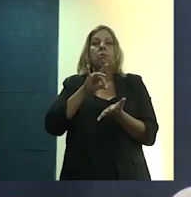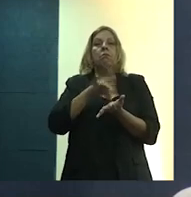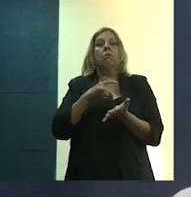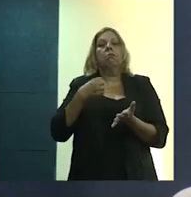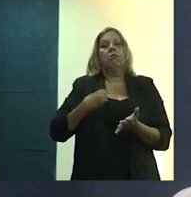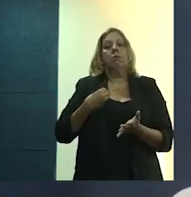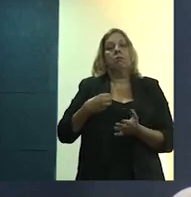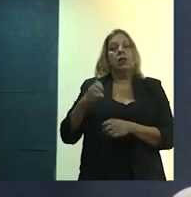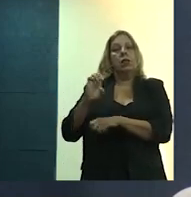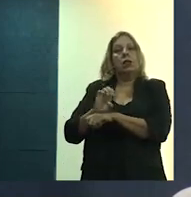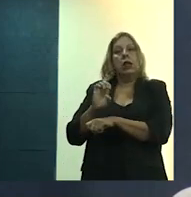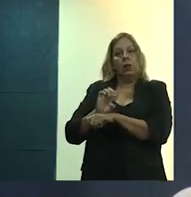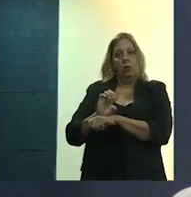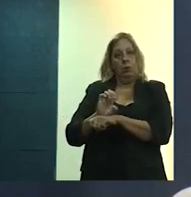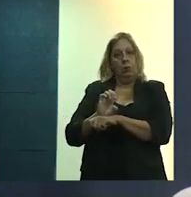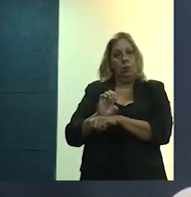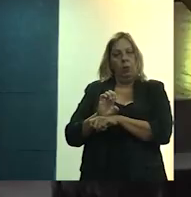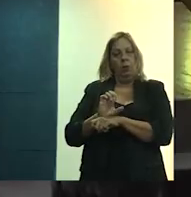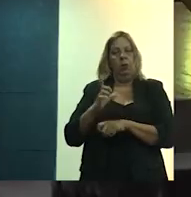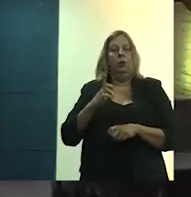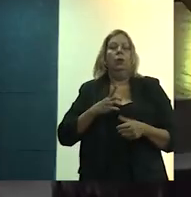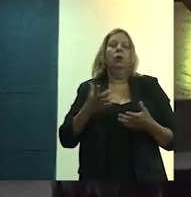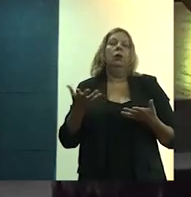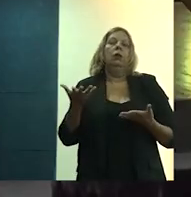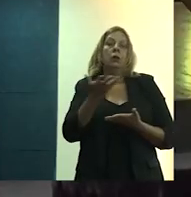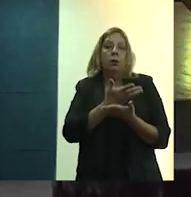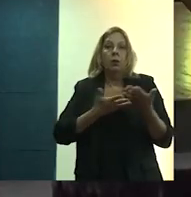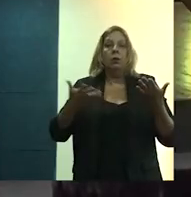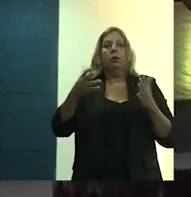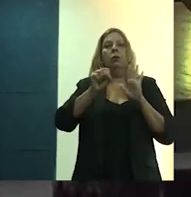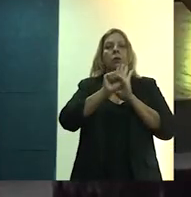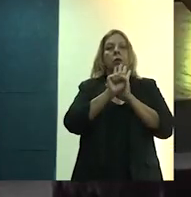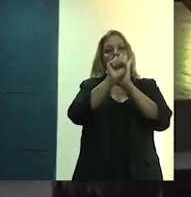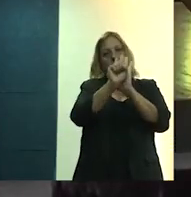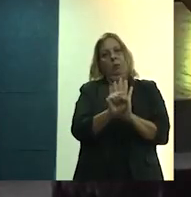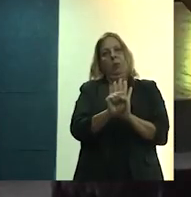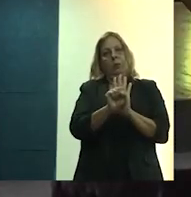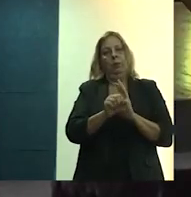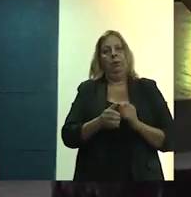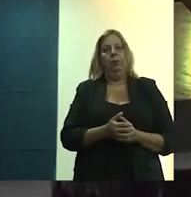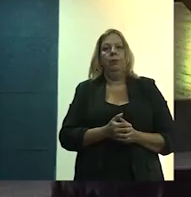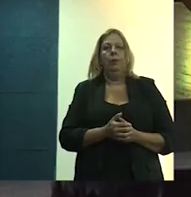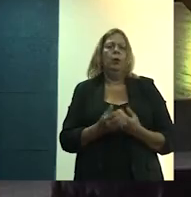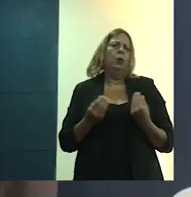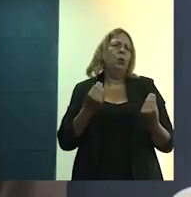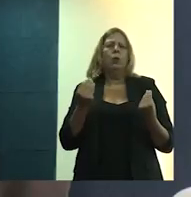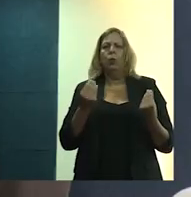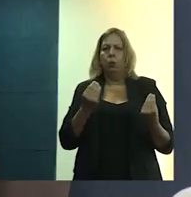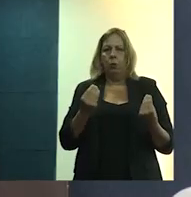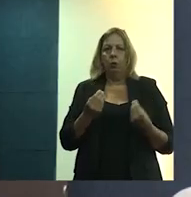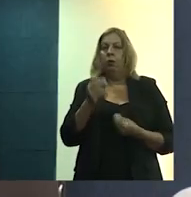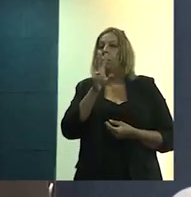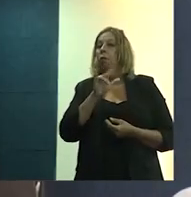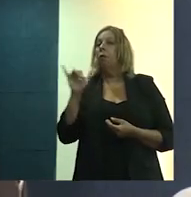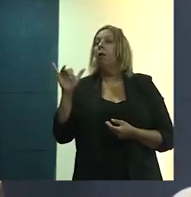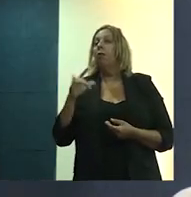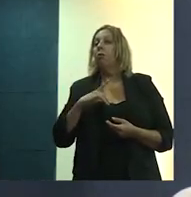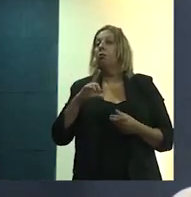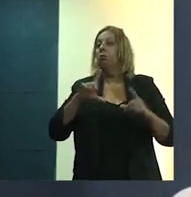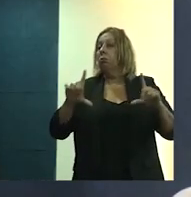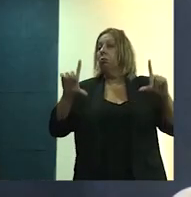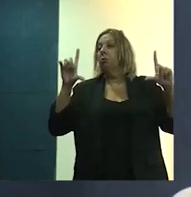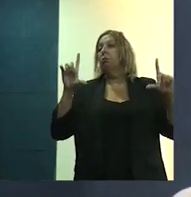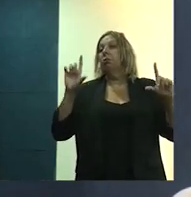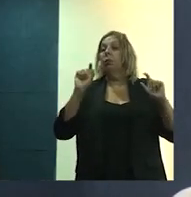garantir essa presença do estado ali a gente transformar isso de fato no símbolo e como é que a gente vai fazer isso quem vai estar lá